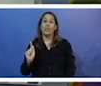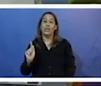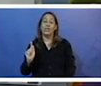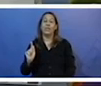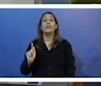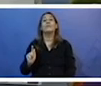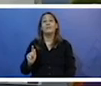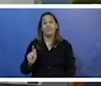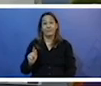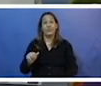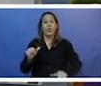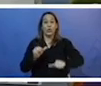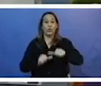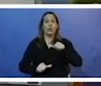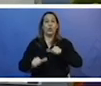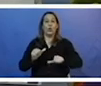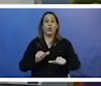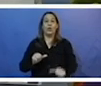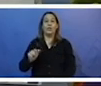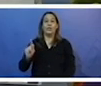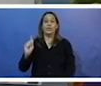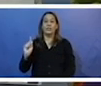Gavião, ó.